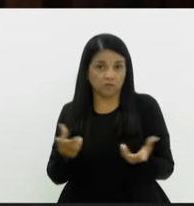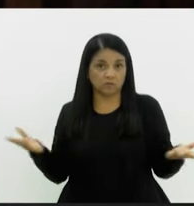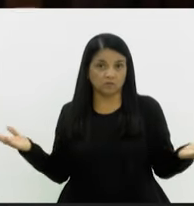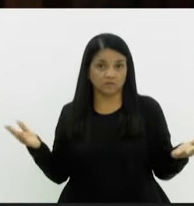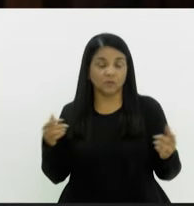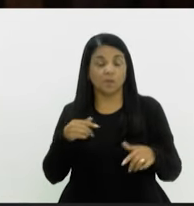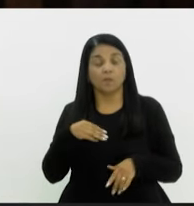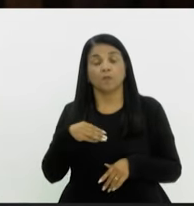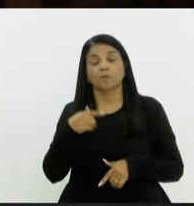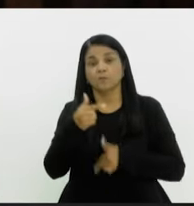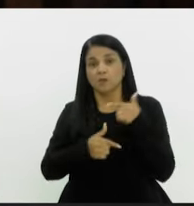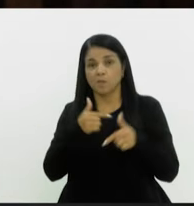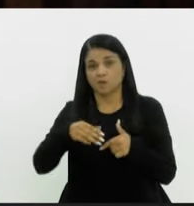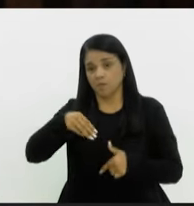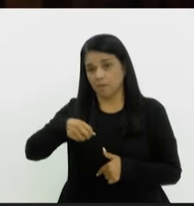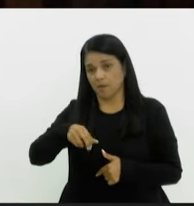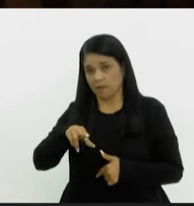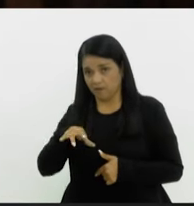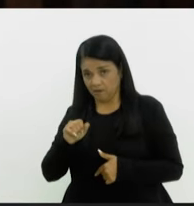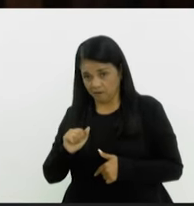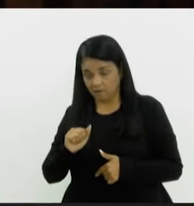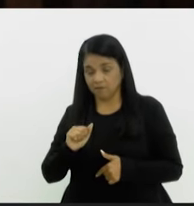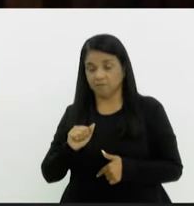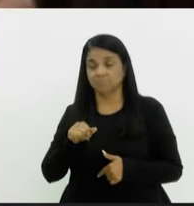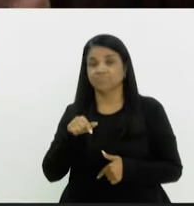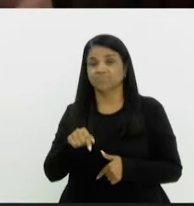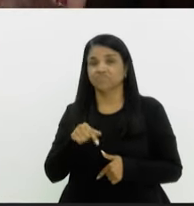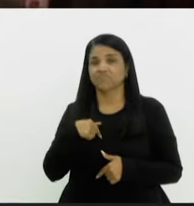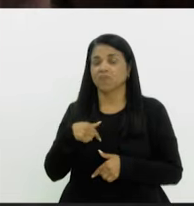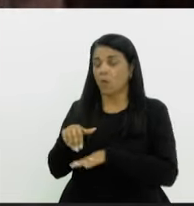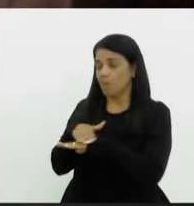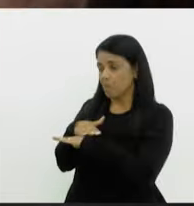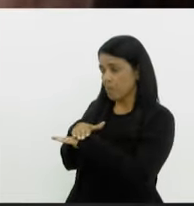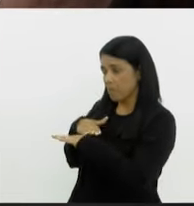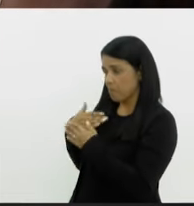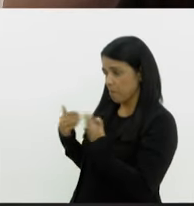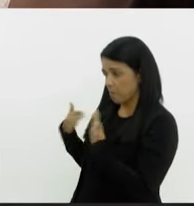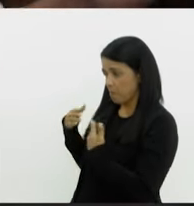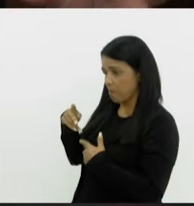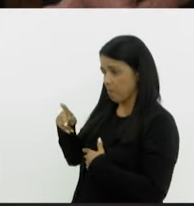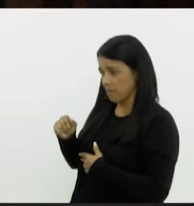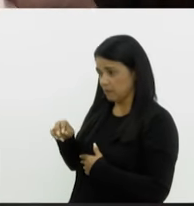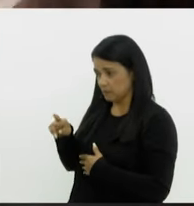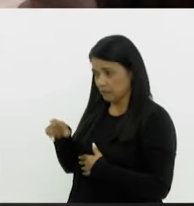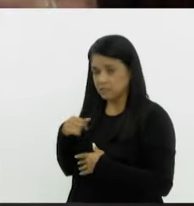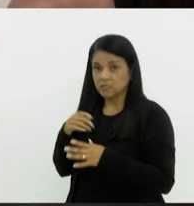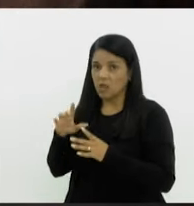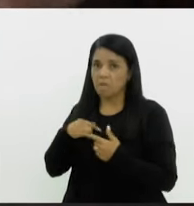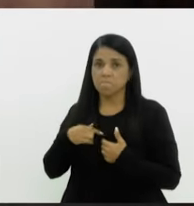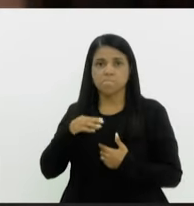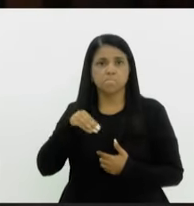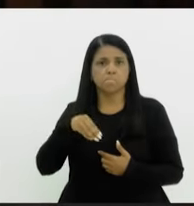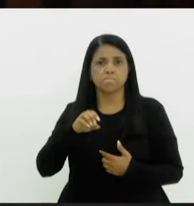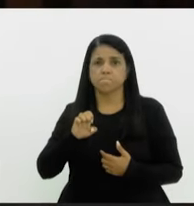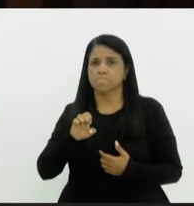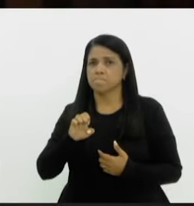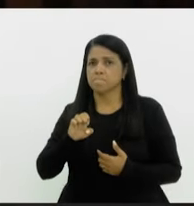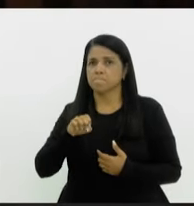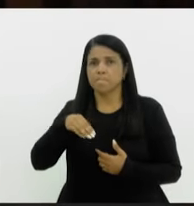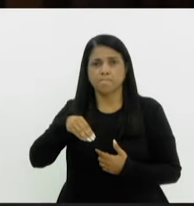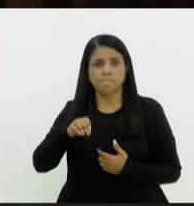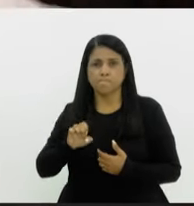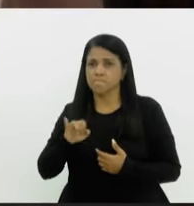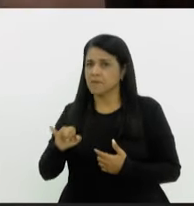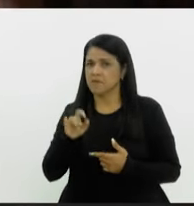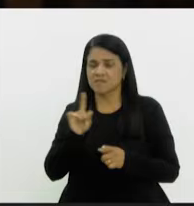que a Mariana faz falava agora com a Patrícia não tá ligada às mulheres que já são mei Não elas são antes de ser me